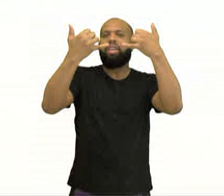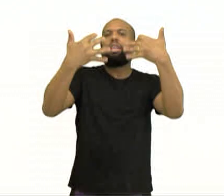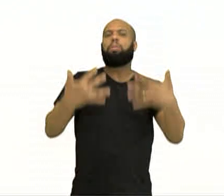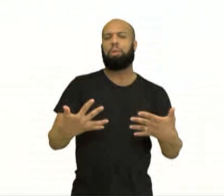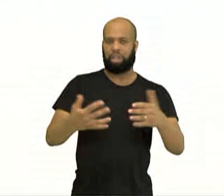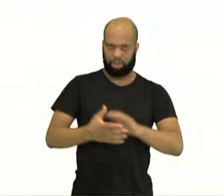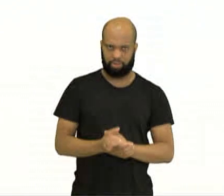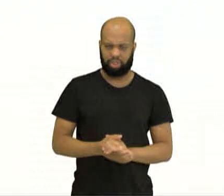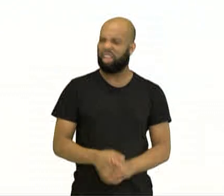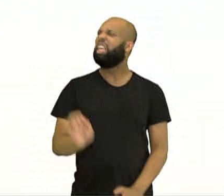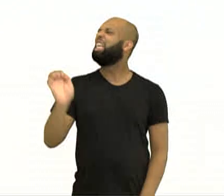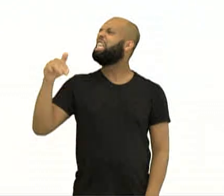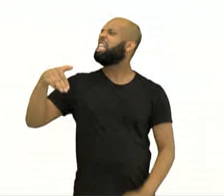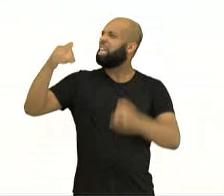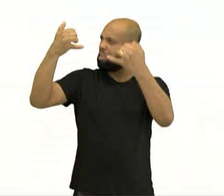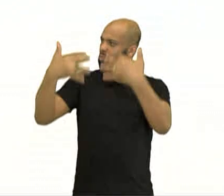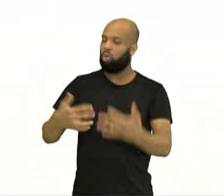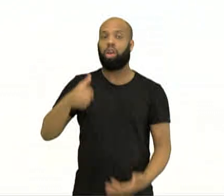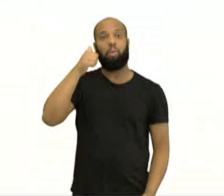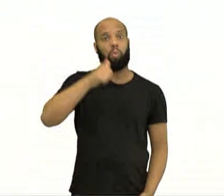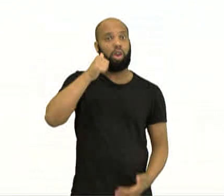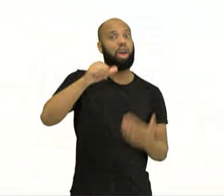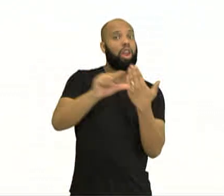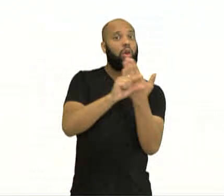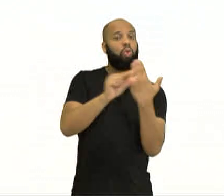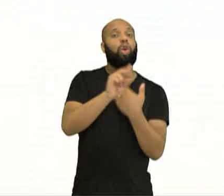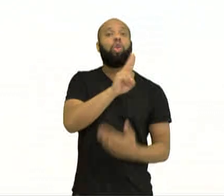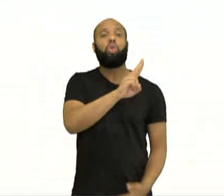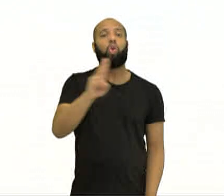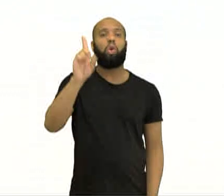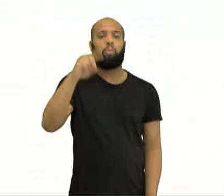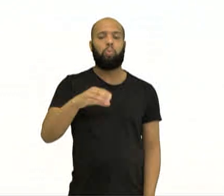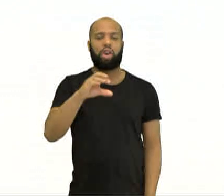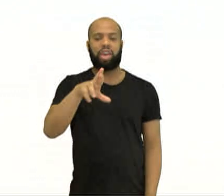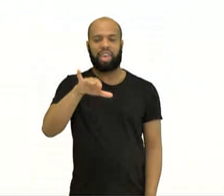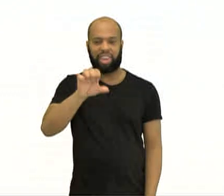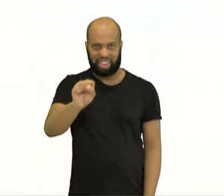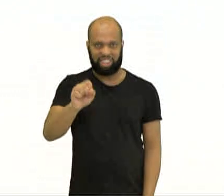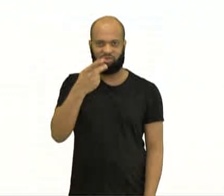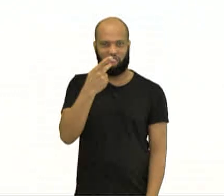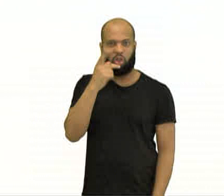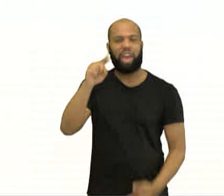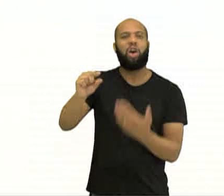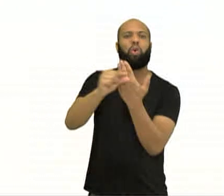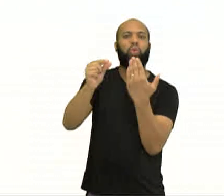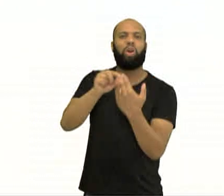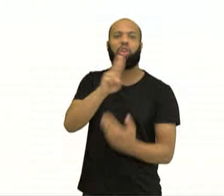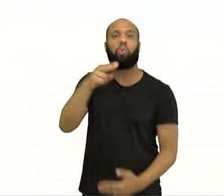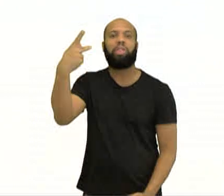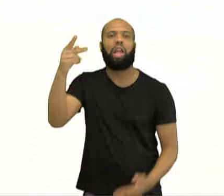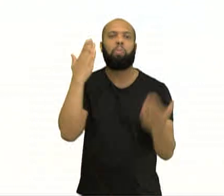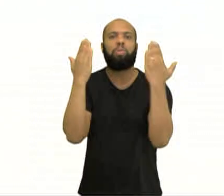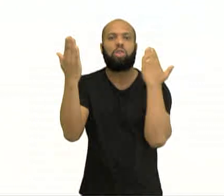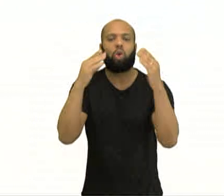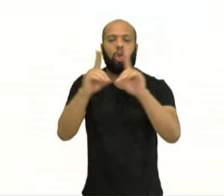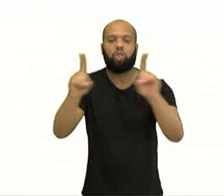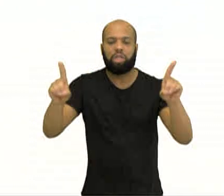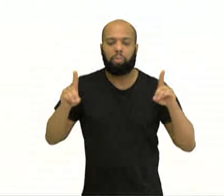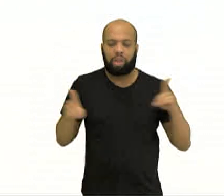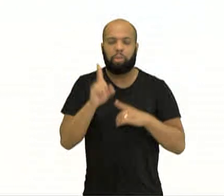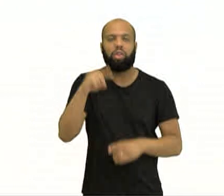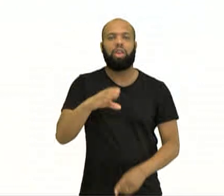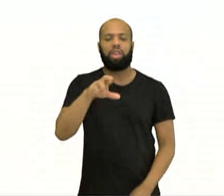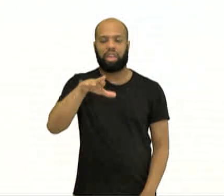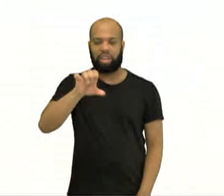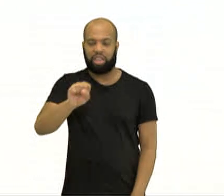que está explicando aqui? A Cris Fernandes. Olha, nós estamos fazendo uma retomada aqui. Então, quando ela fala que os seres humanos são